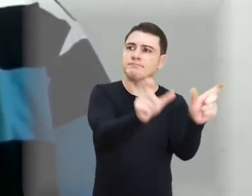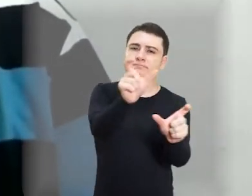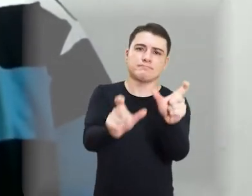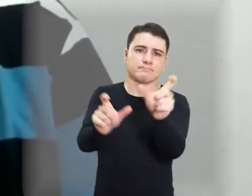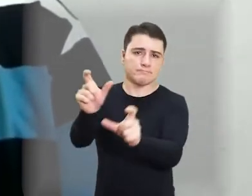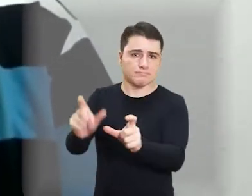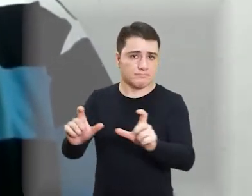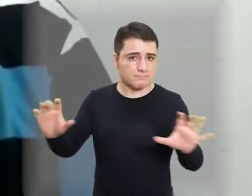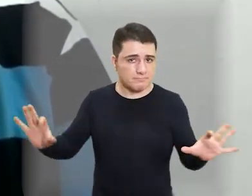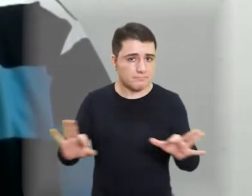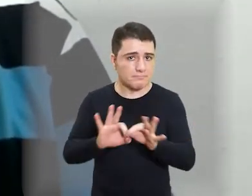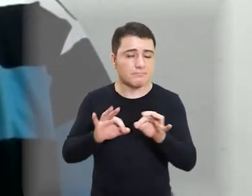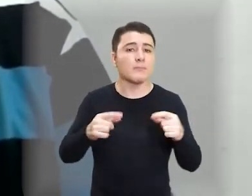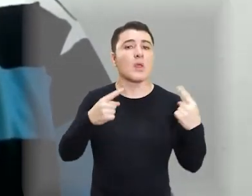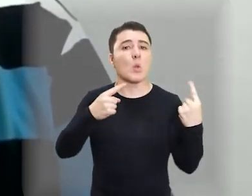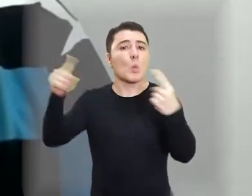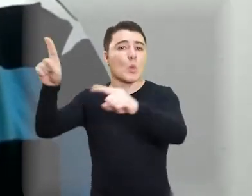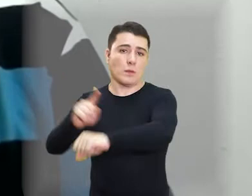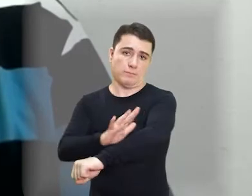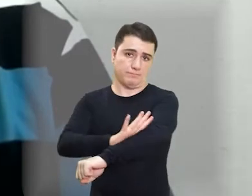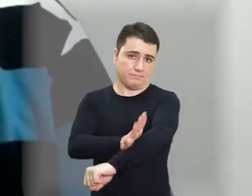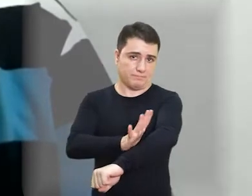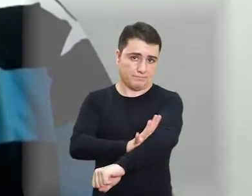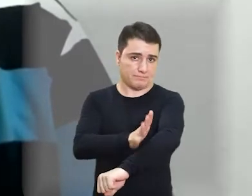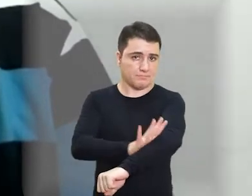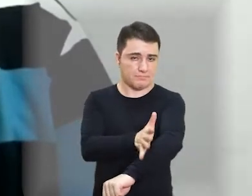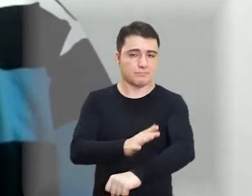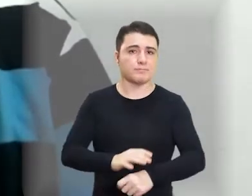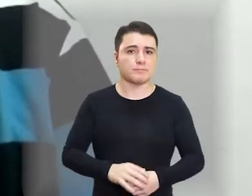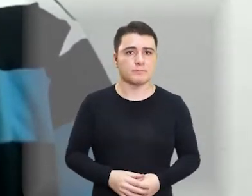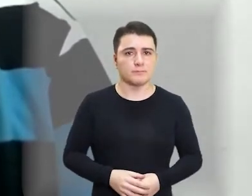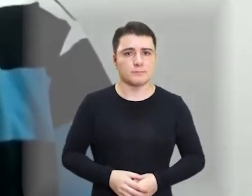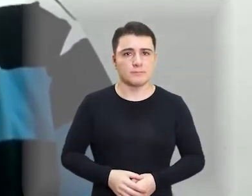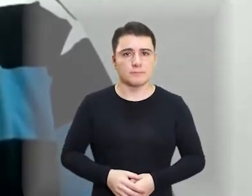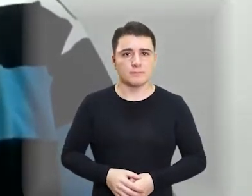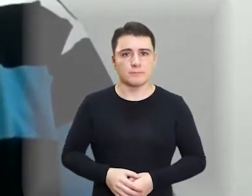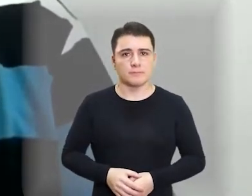atores no enfrentamento ao racismo, né?